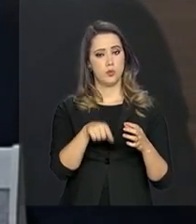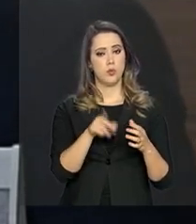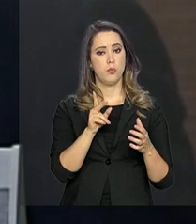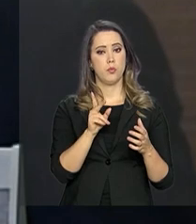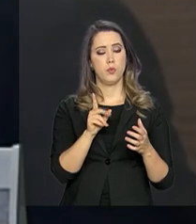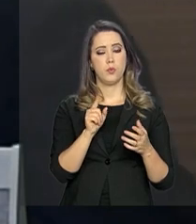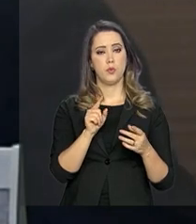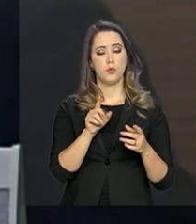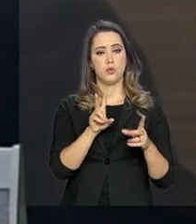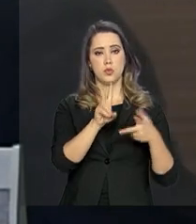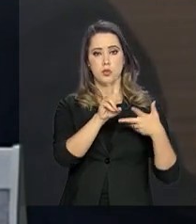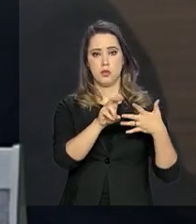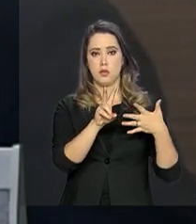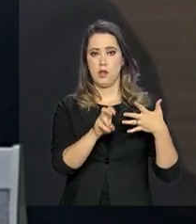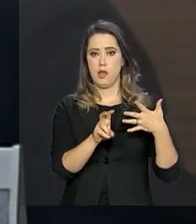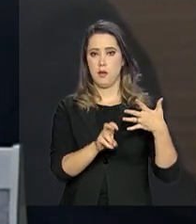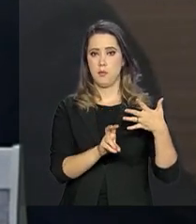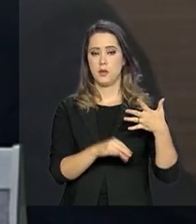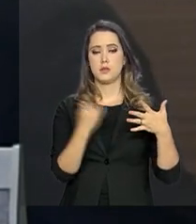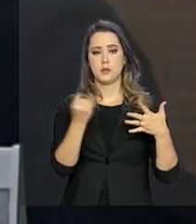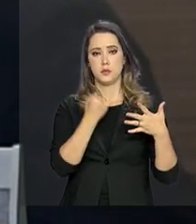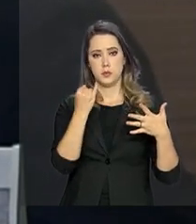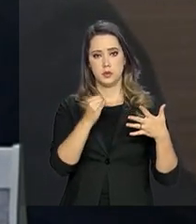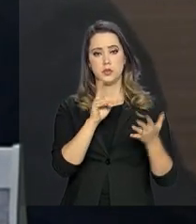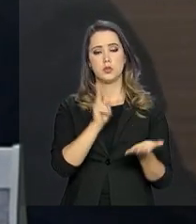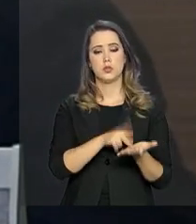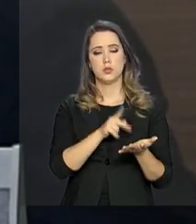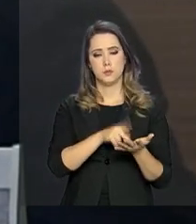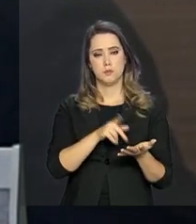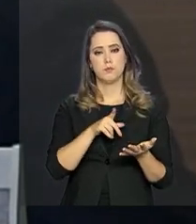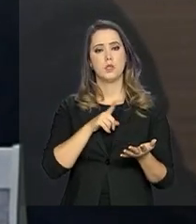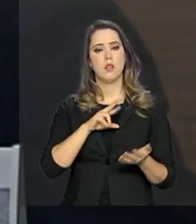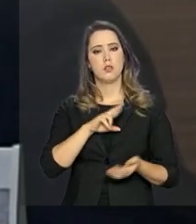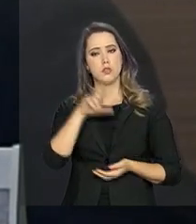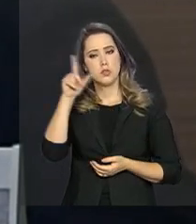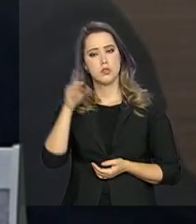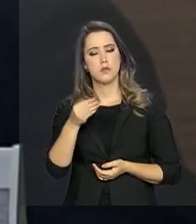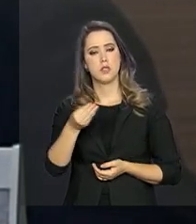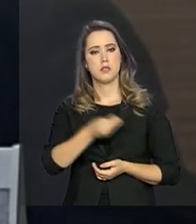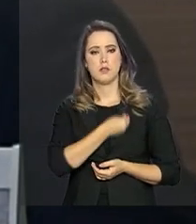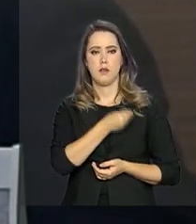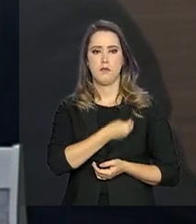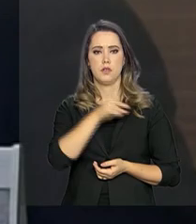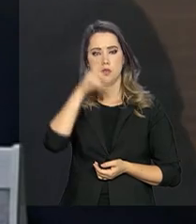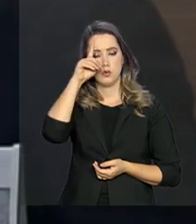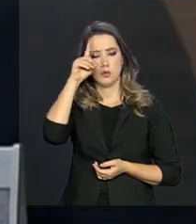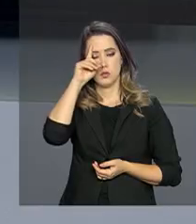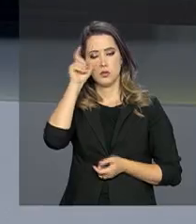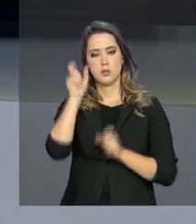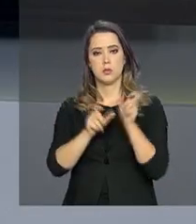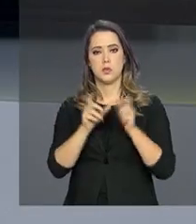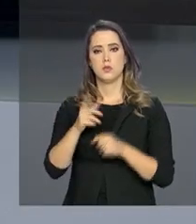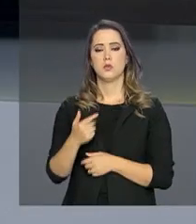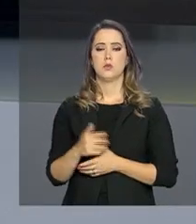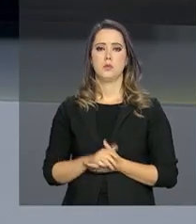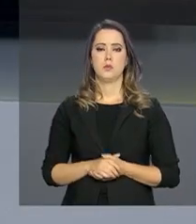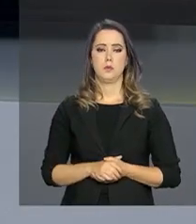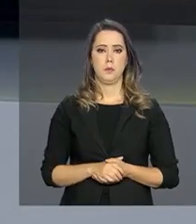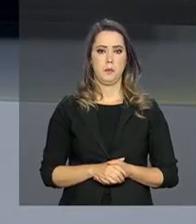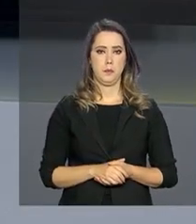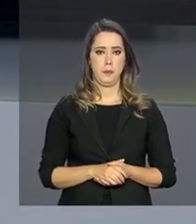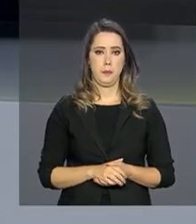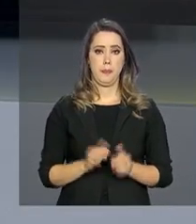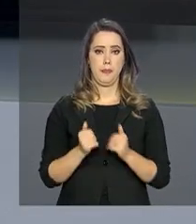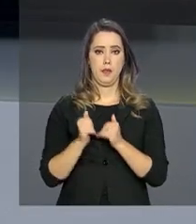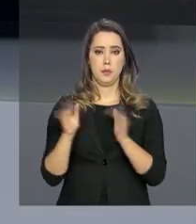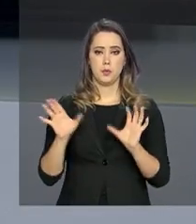que na verdade fazem a diferença no dia a dia das pessoas não bastam palavras é preciso ação ainda na abertura